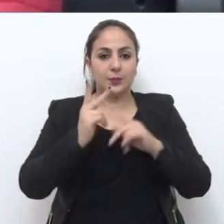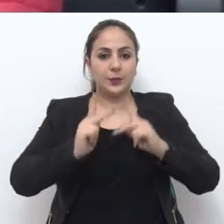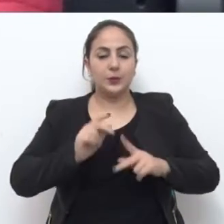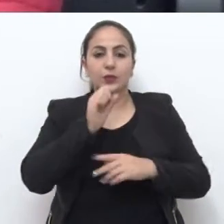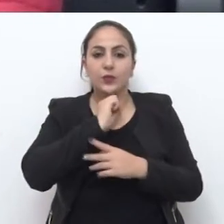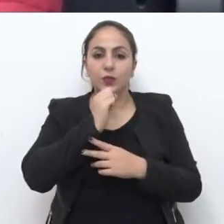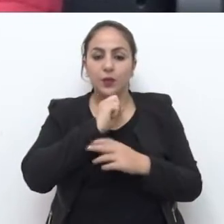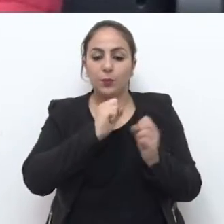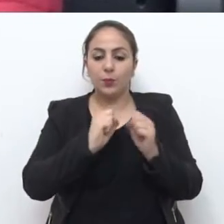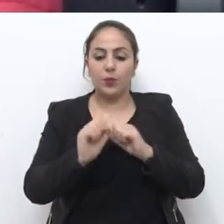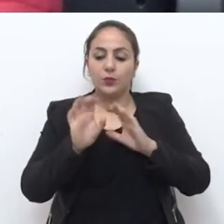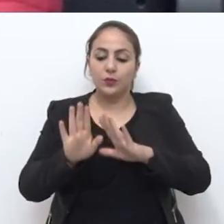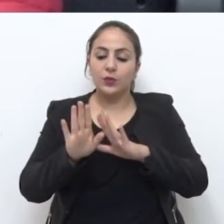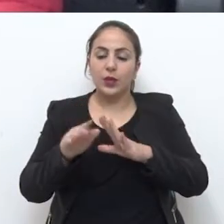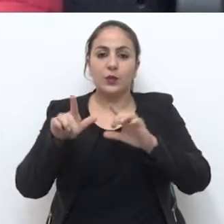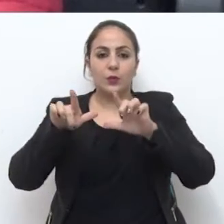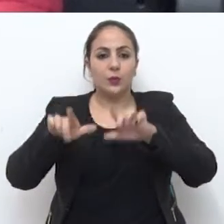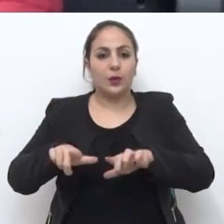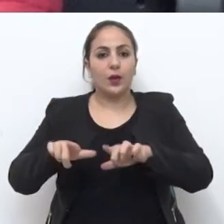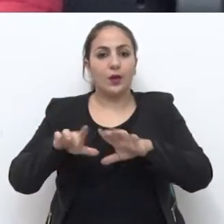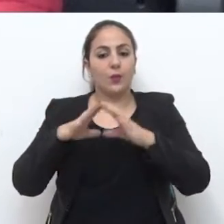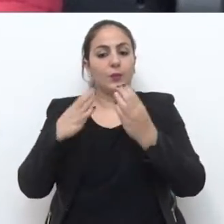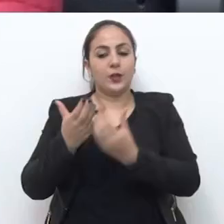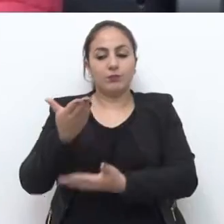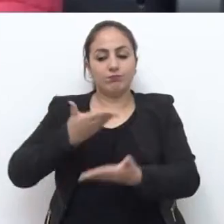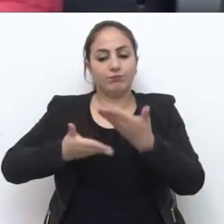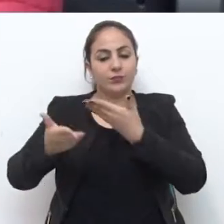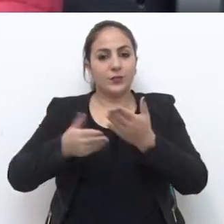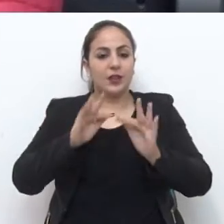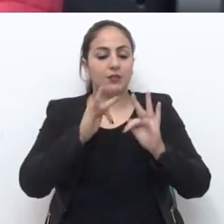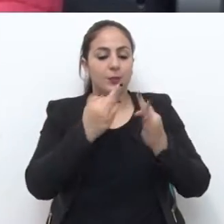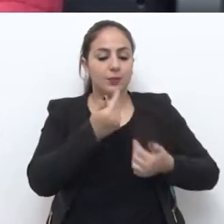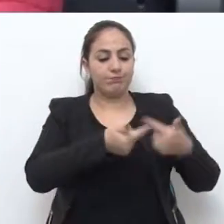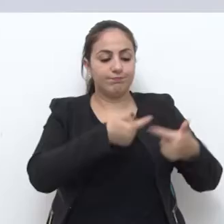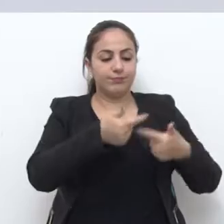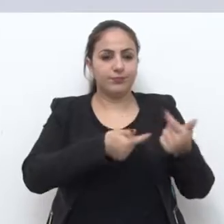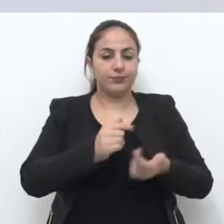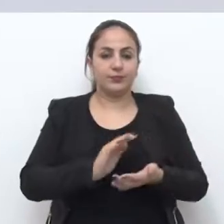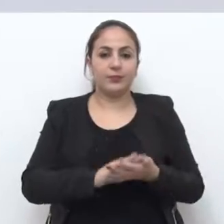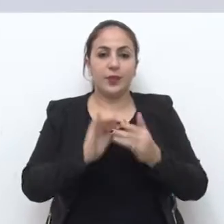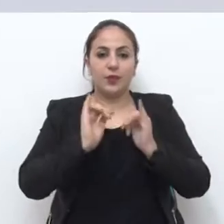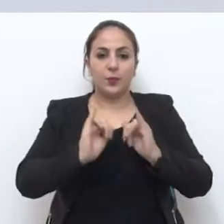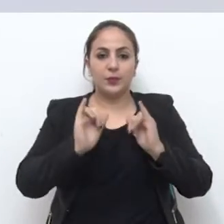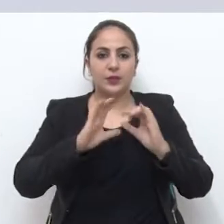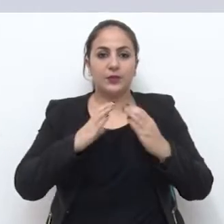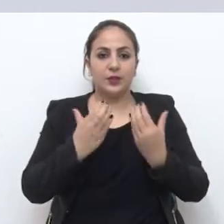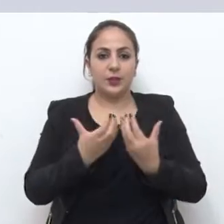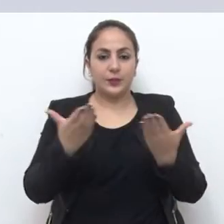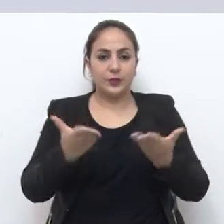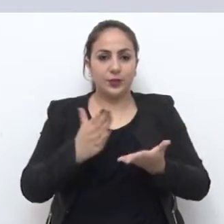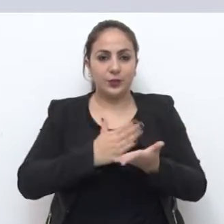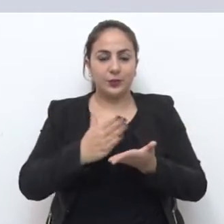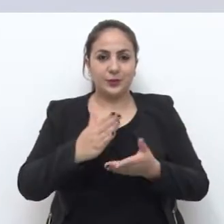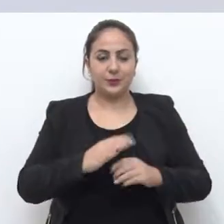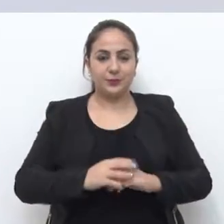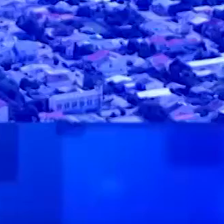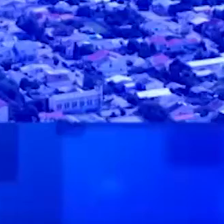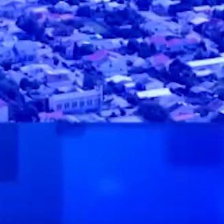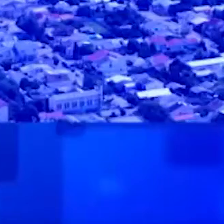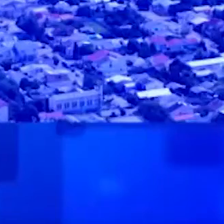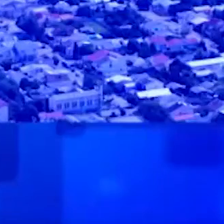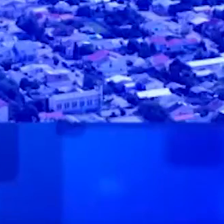idosos possam ficar em um espaço comunitário enquanto a família trabalha. O Jornal da Câmara já está